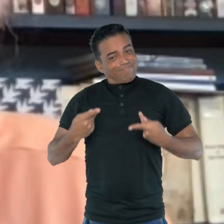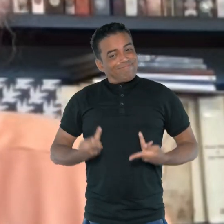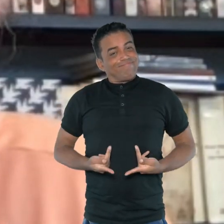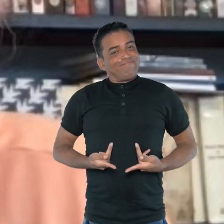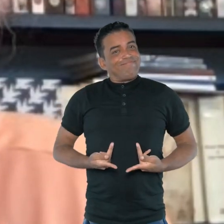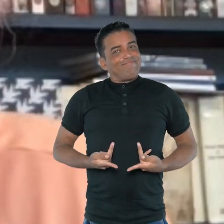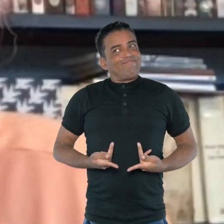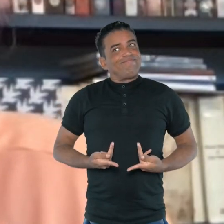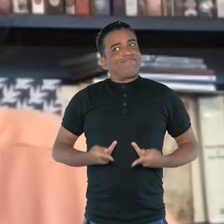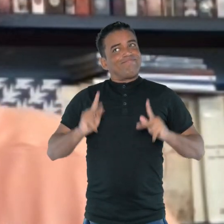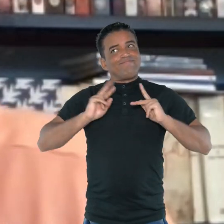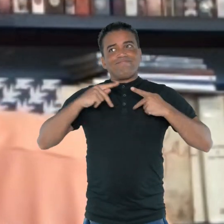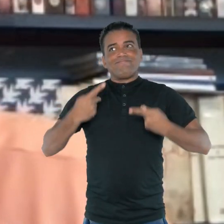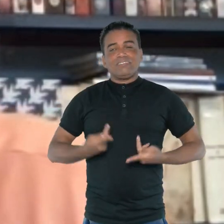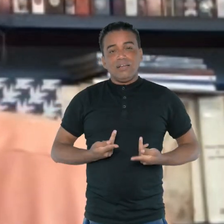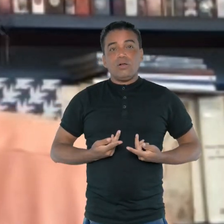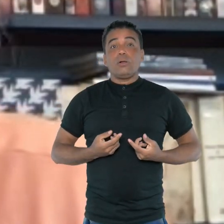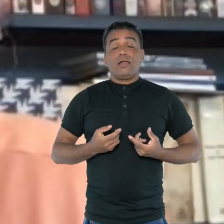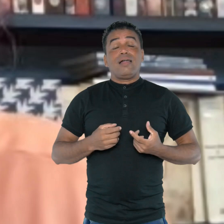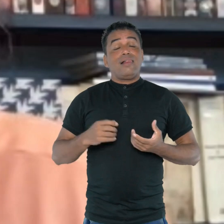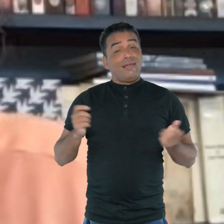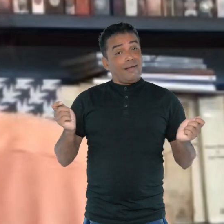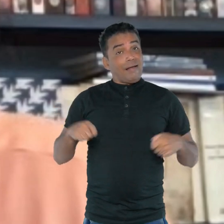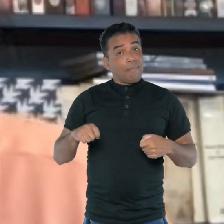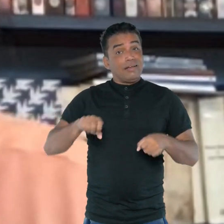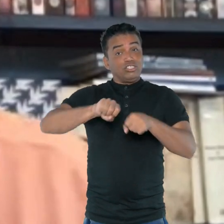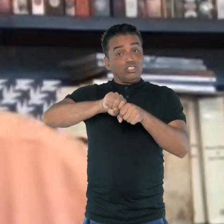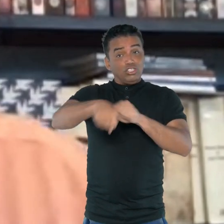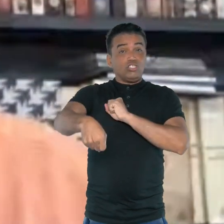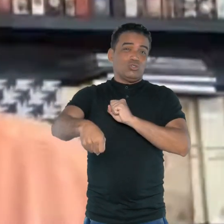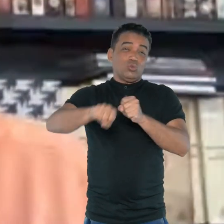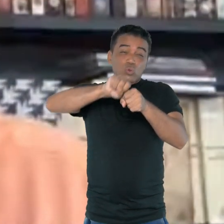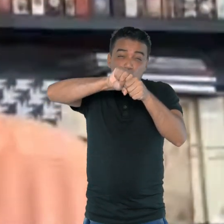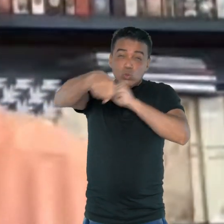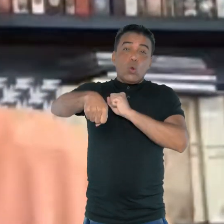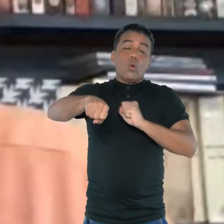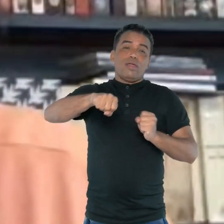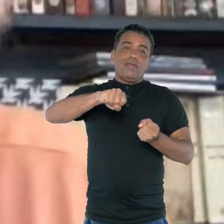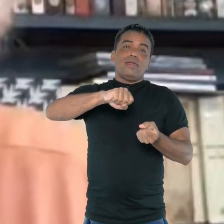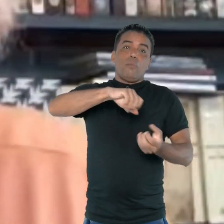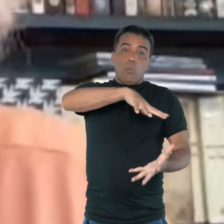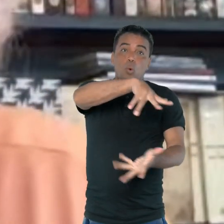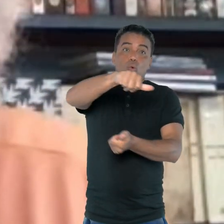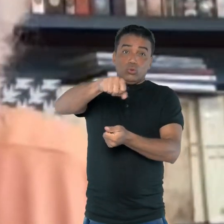ser capaz de destruir o planeta, se não com bombas,